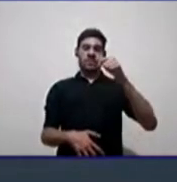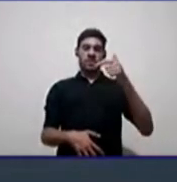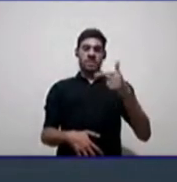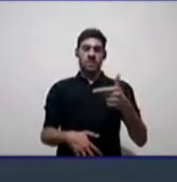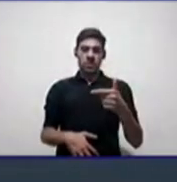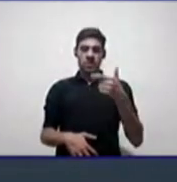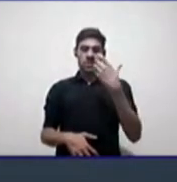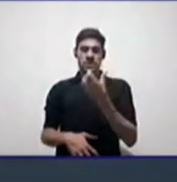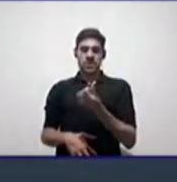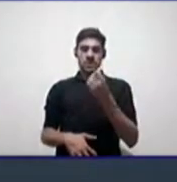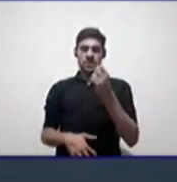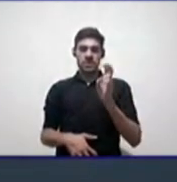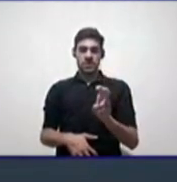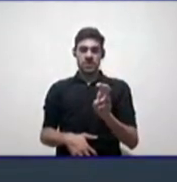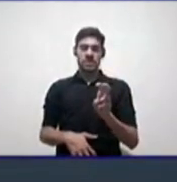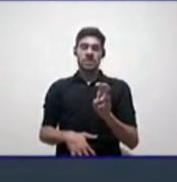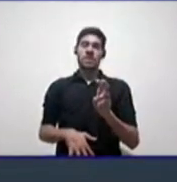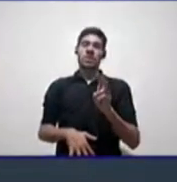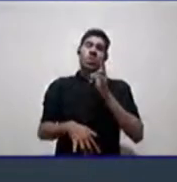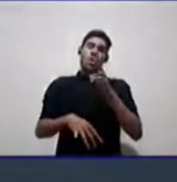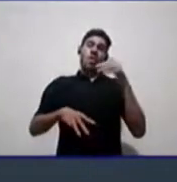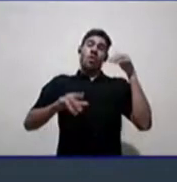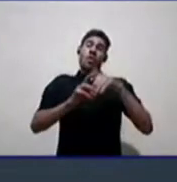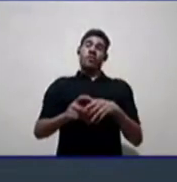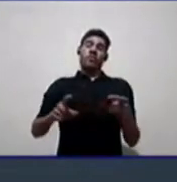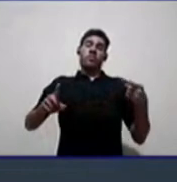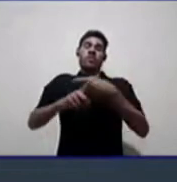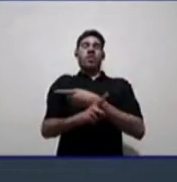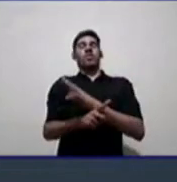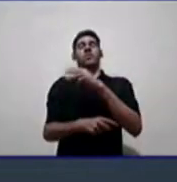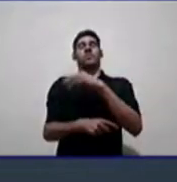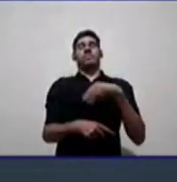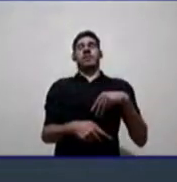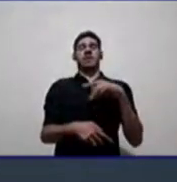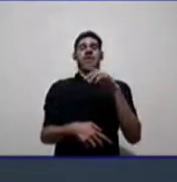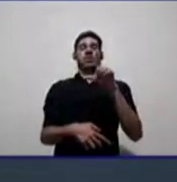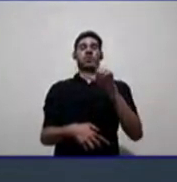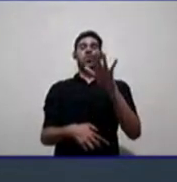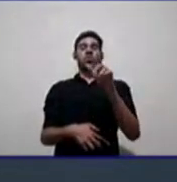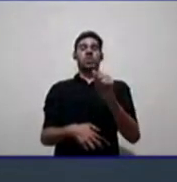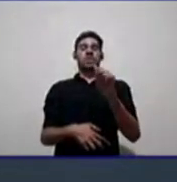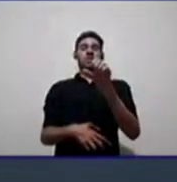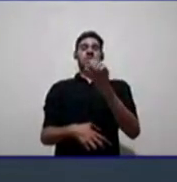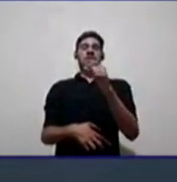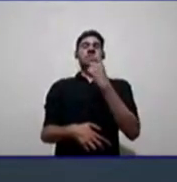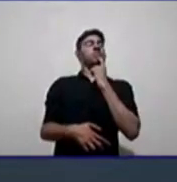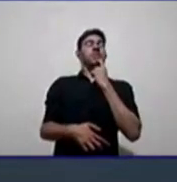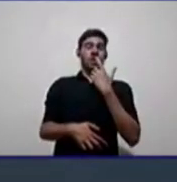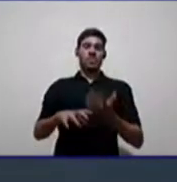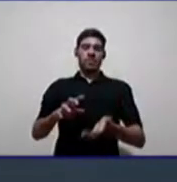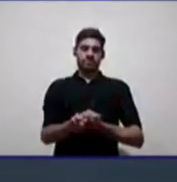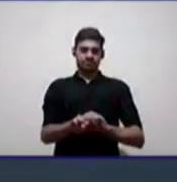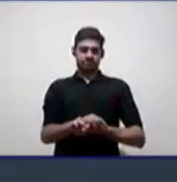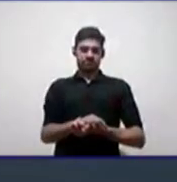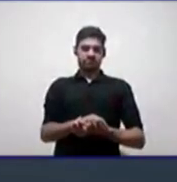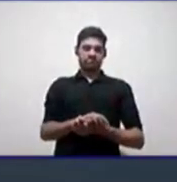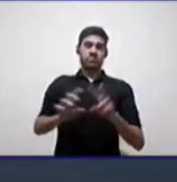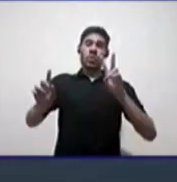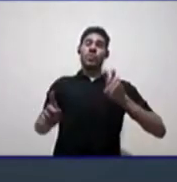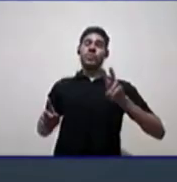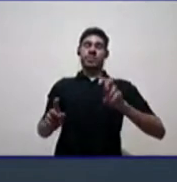PC 192-65, prevaleceu o douto voto divergente do eminente ministro Luiz Felipe Salomão, no sentido de que, aspas, a Justiça